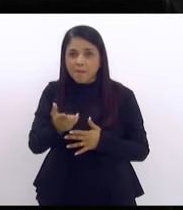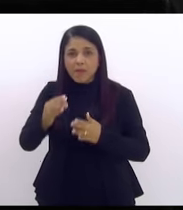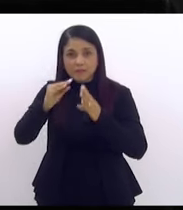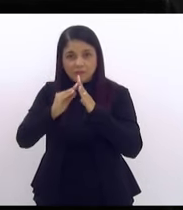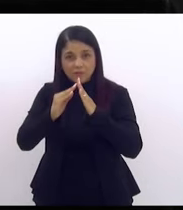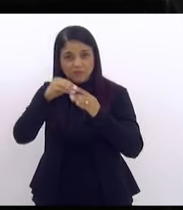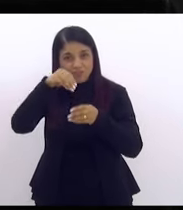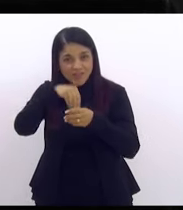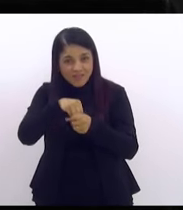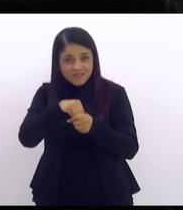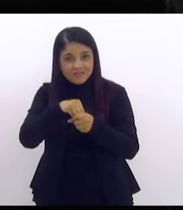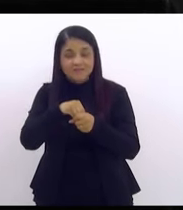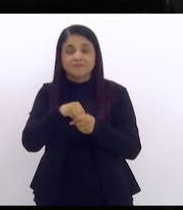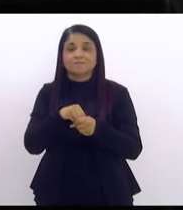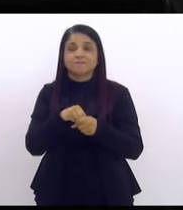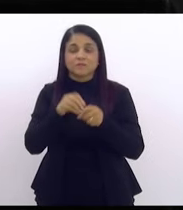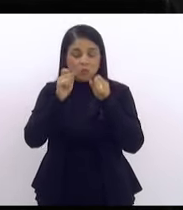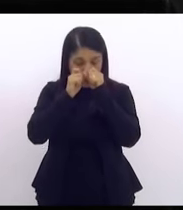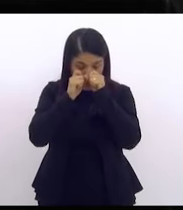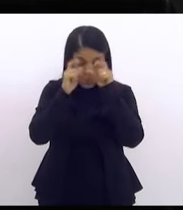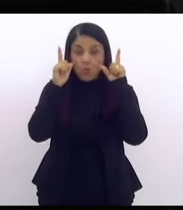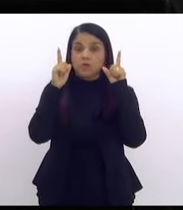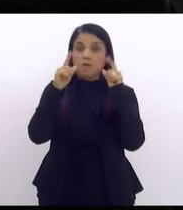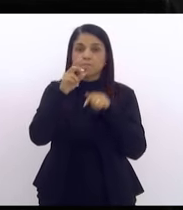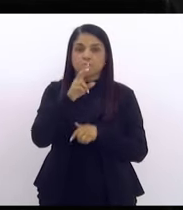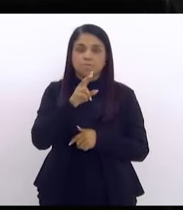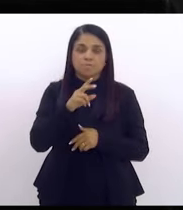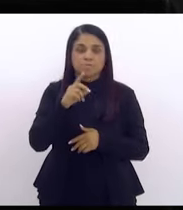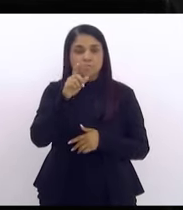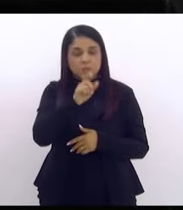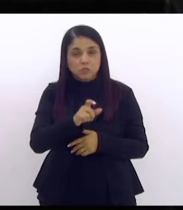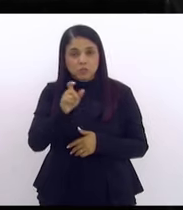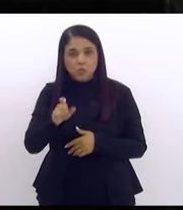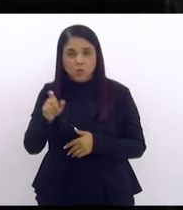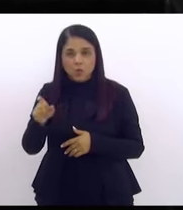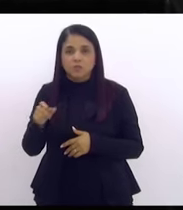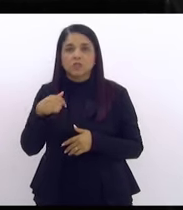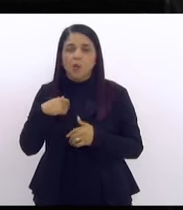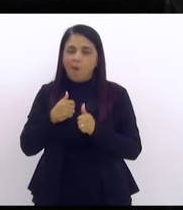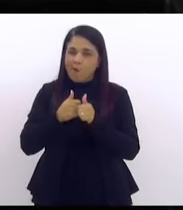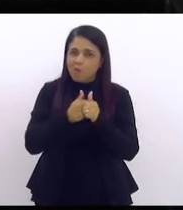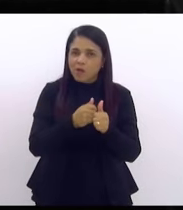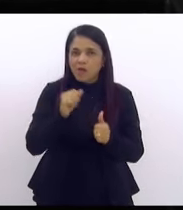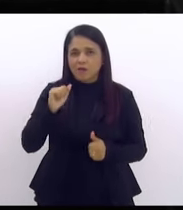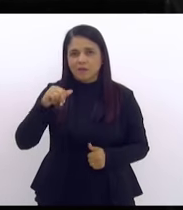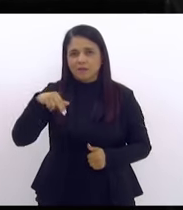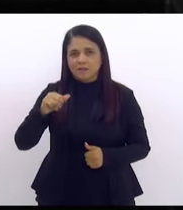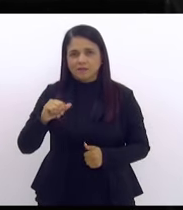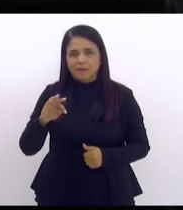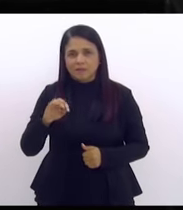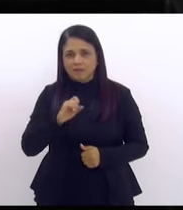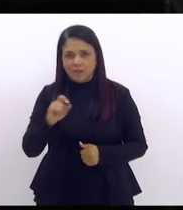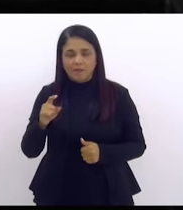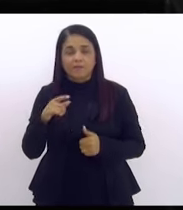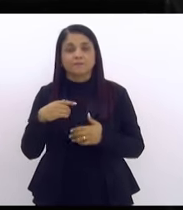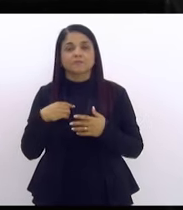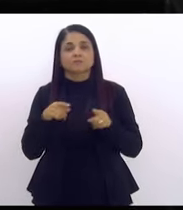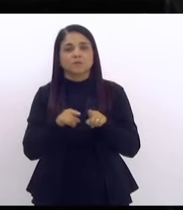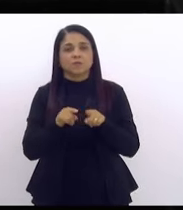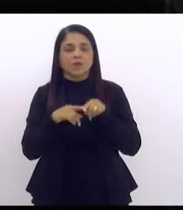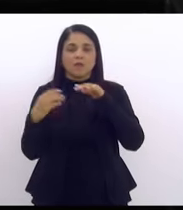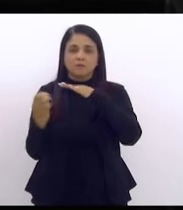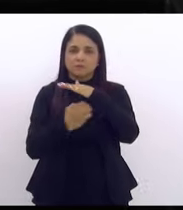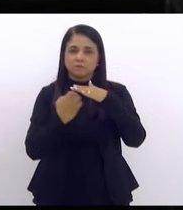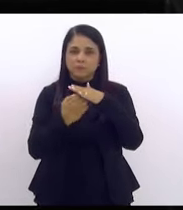Então, aqui fica, mais uma vez, não é? Eu tenho acompanhado a Anatel, as operadoras de telefonia